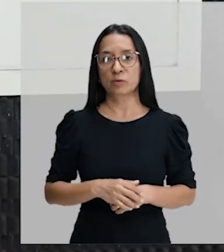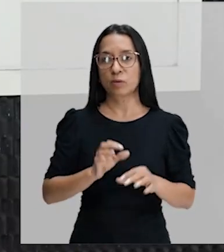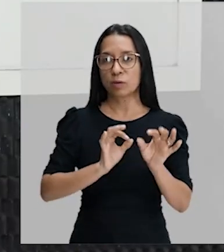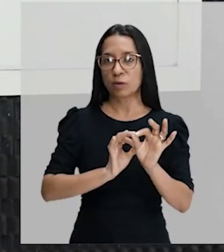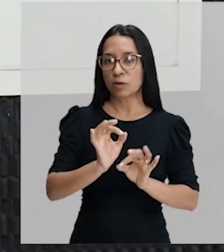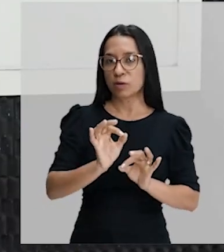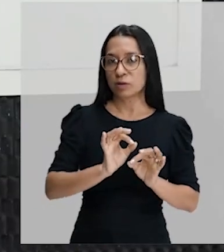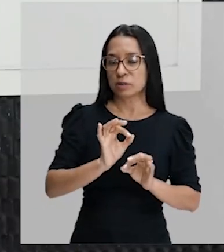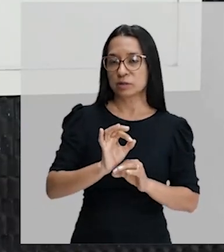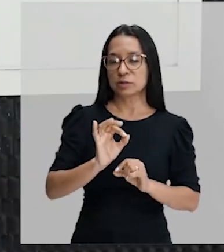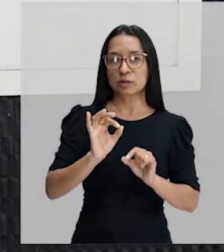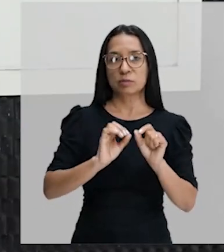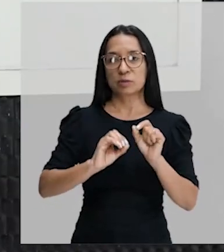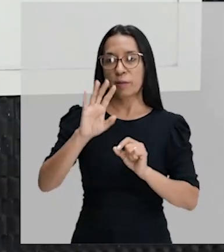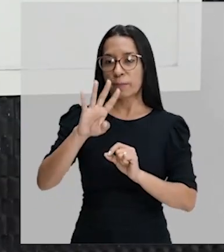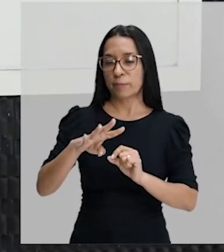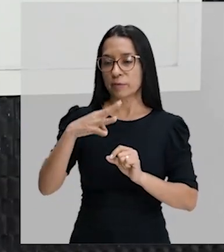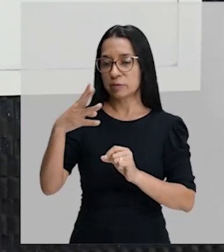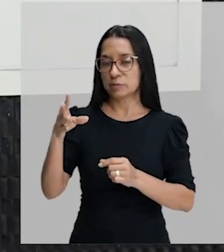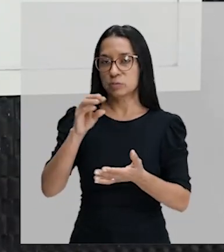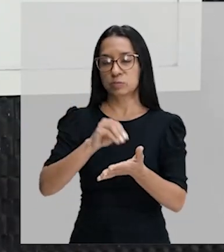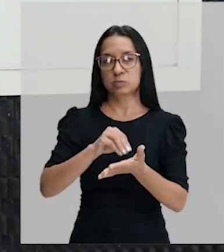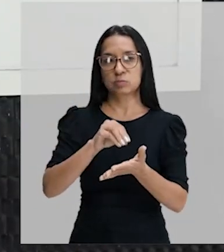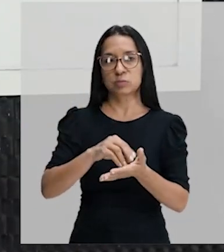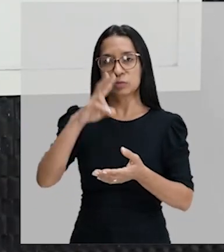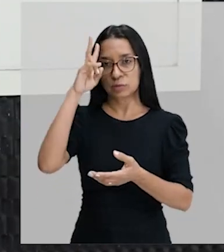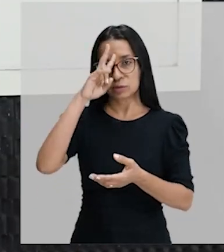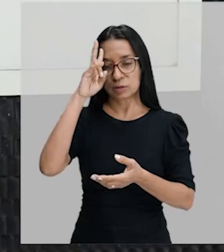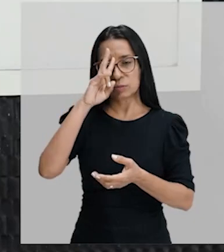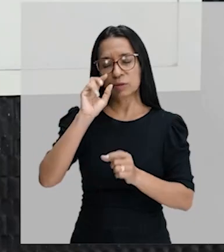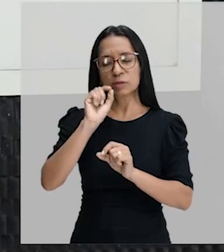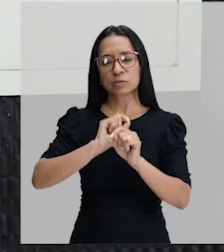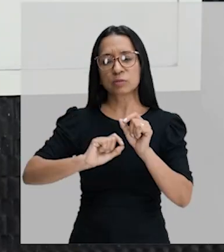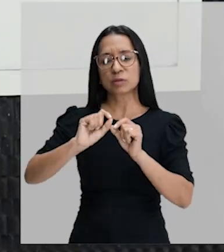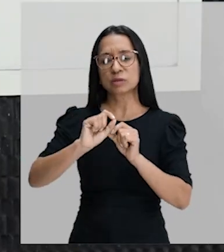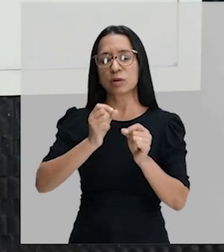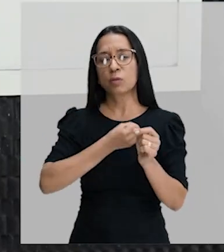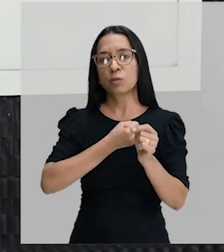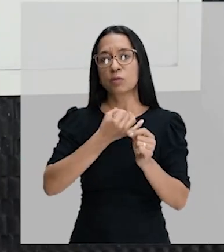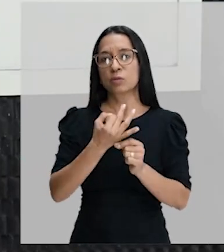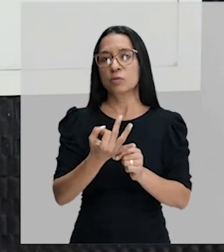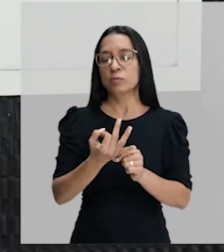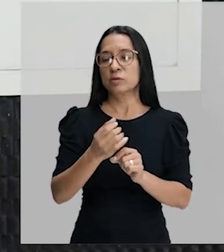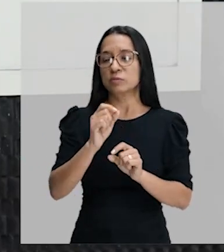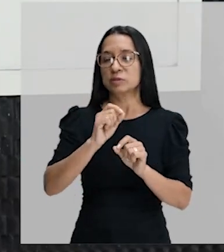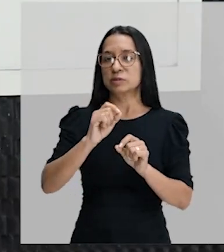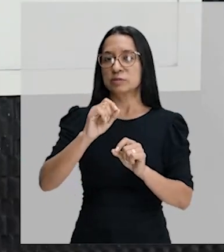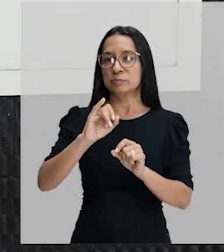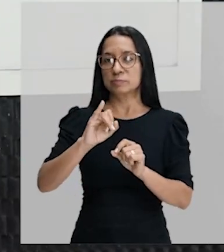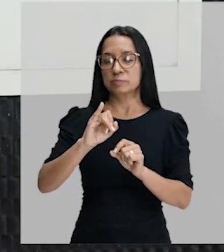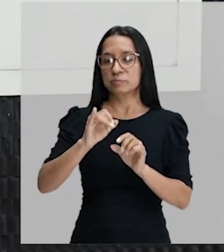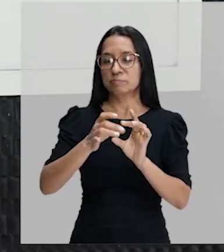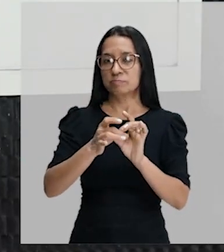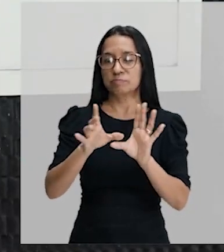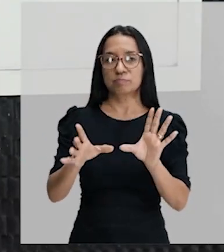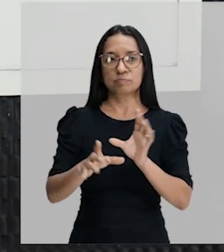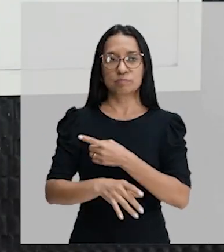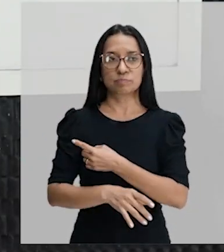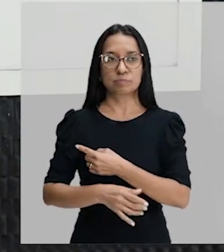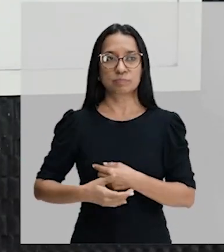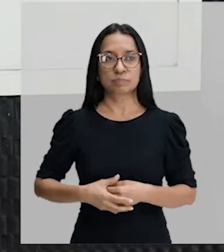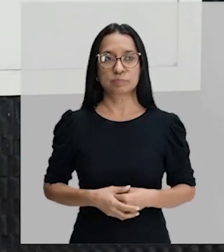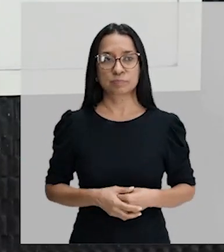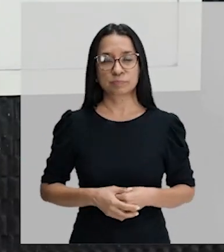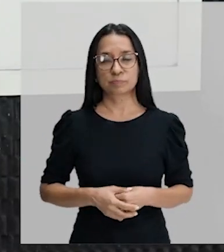a matriz incompleta. Lembrando que, quais são os seus termos independentes aqui? Os termos